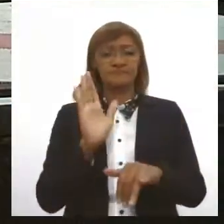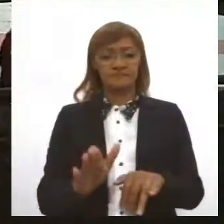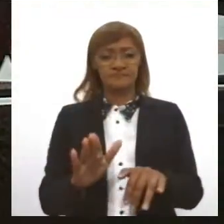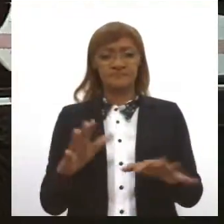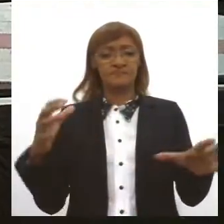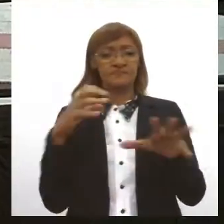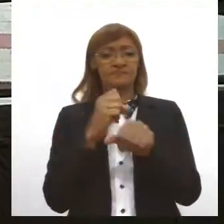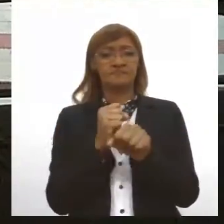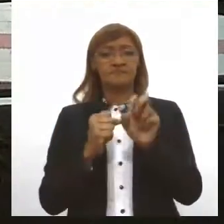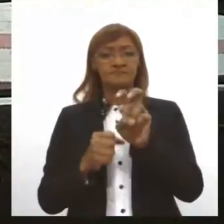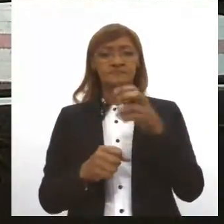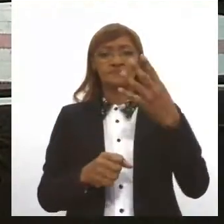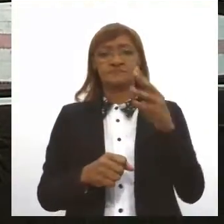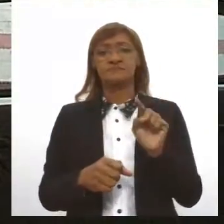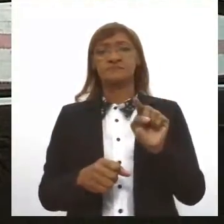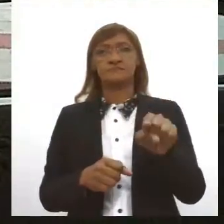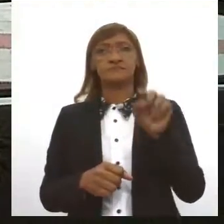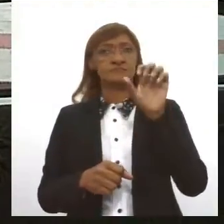de